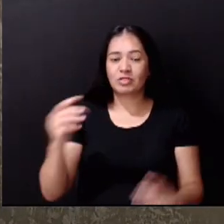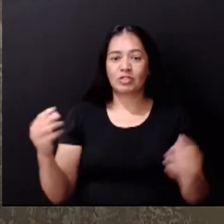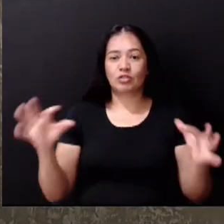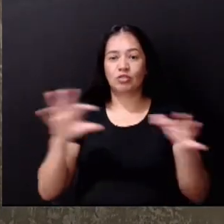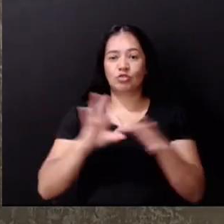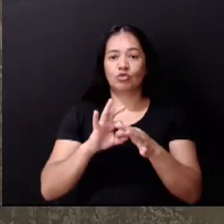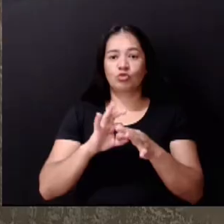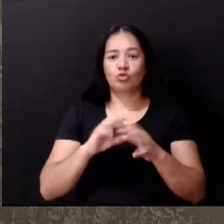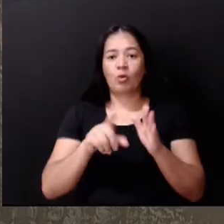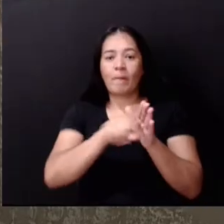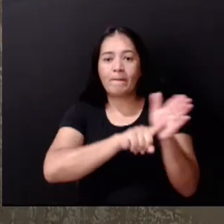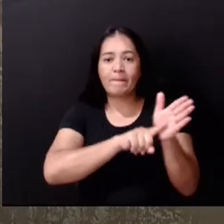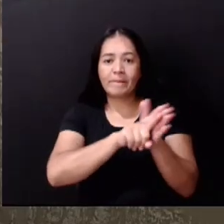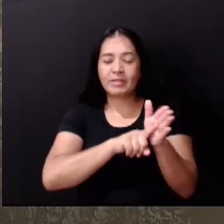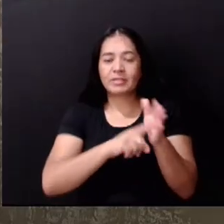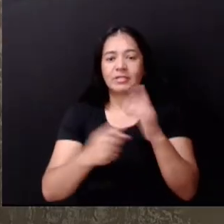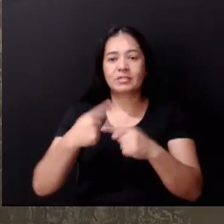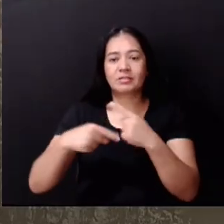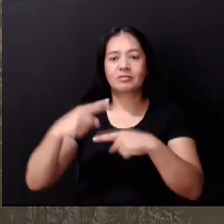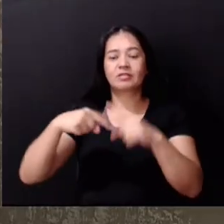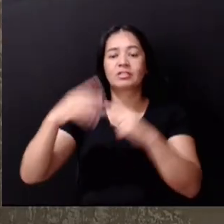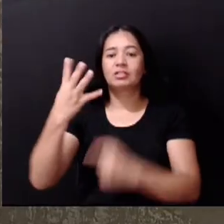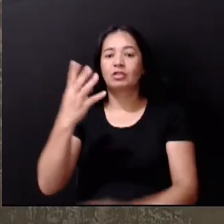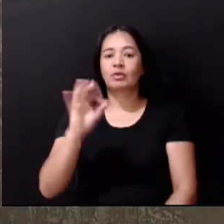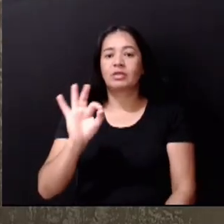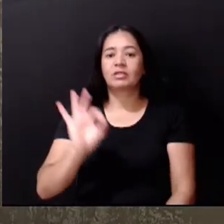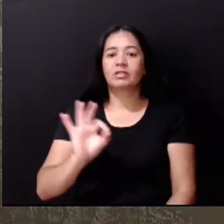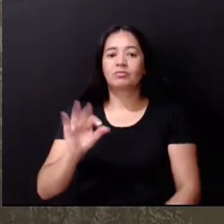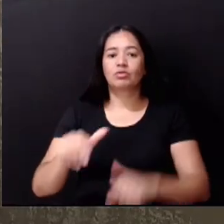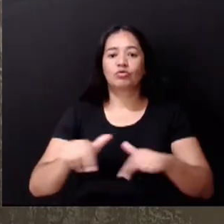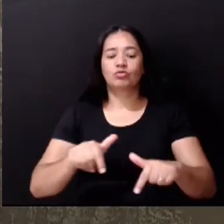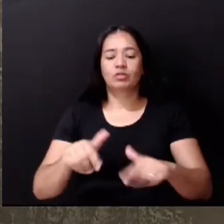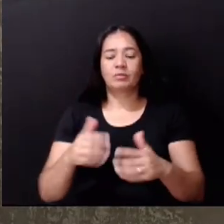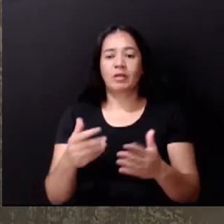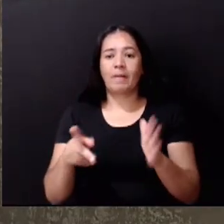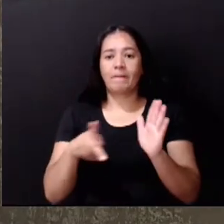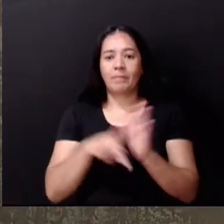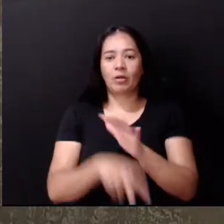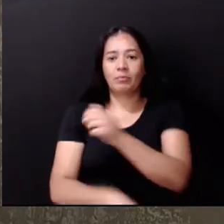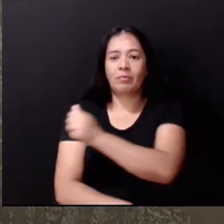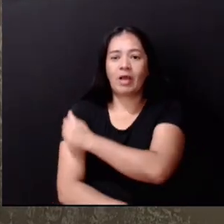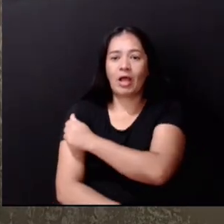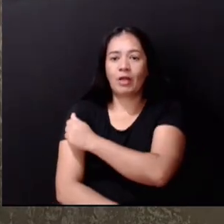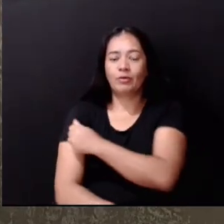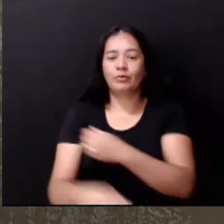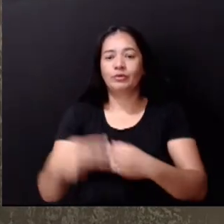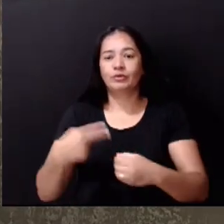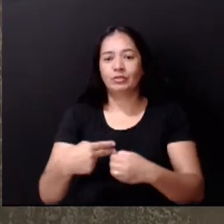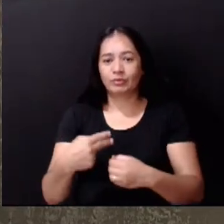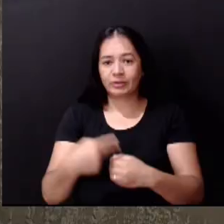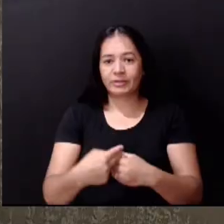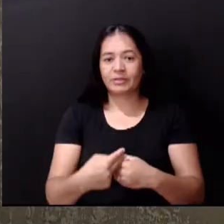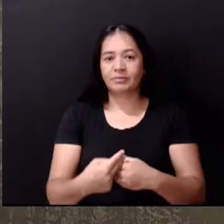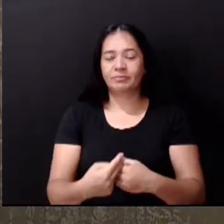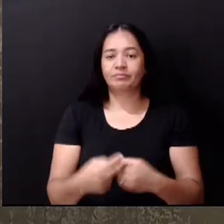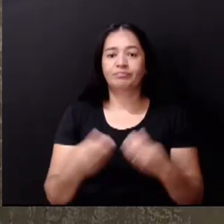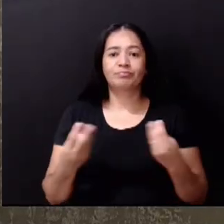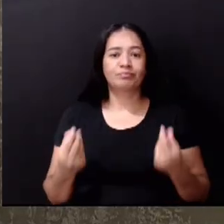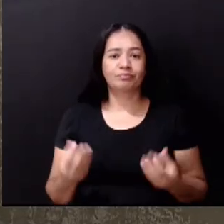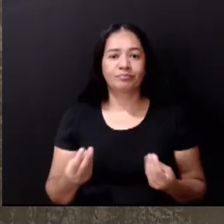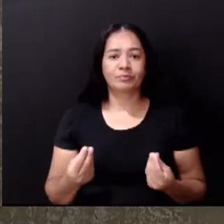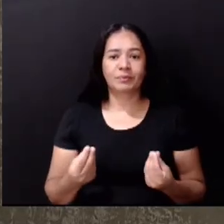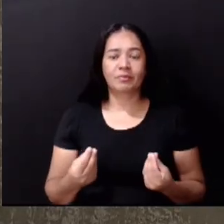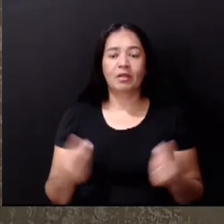de 40% desses empregos são para alunos e ex-alunos da Unicamp, o que coloca o valor do